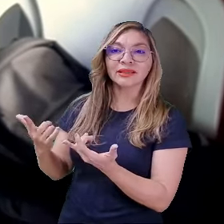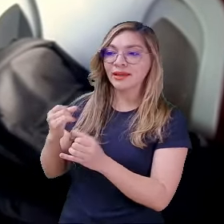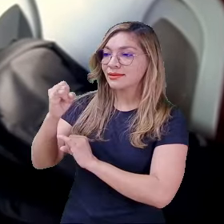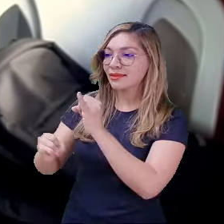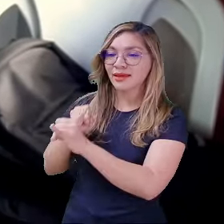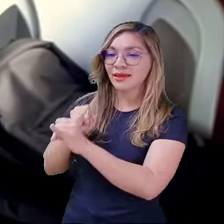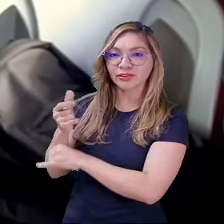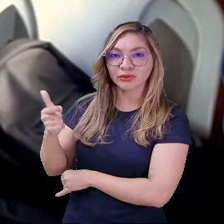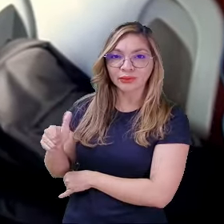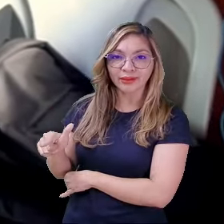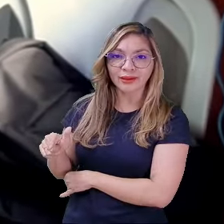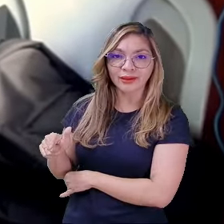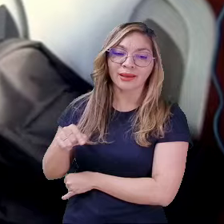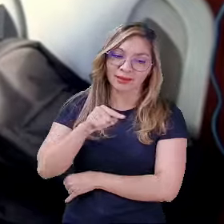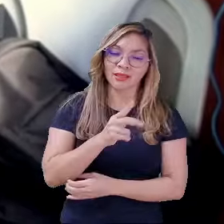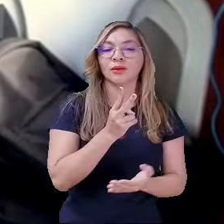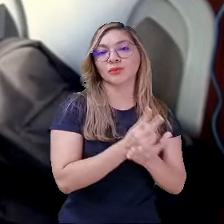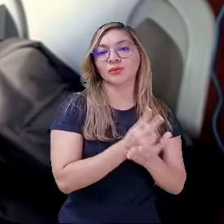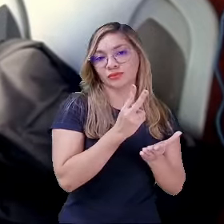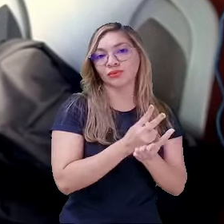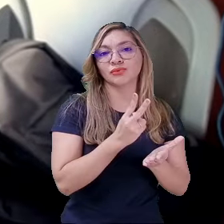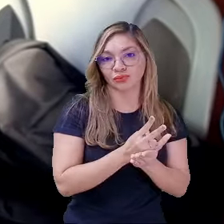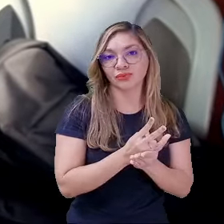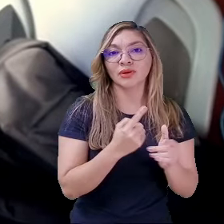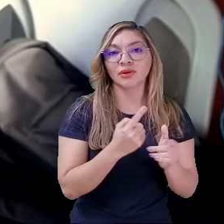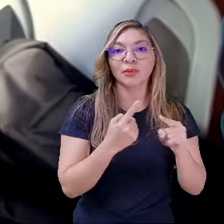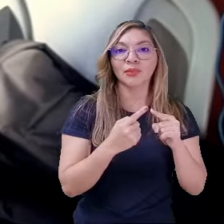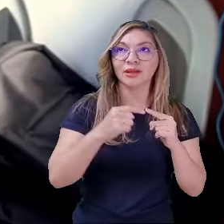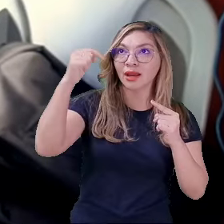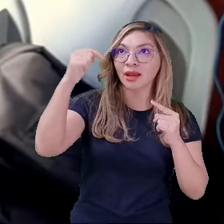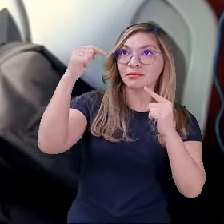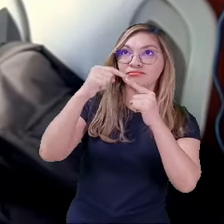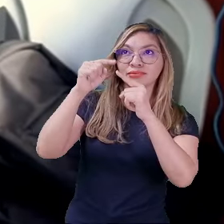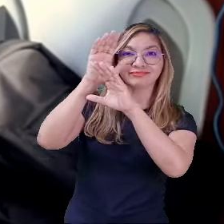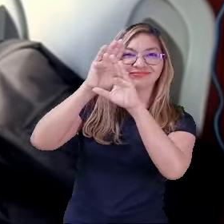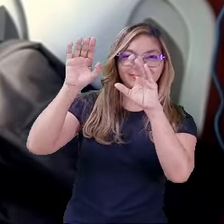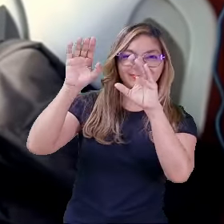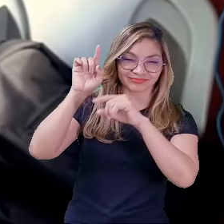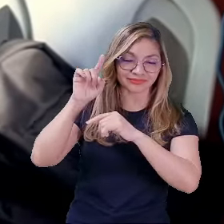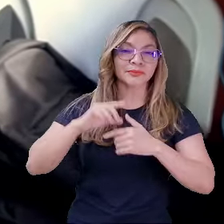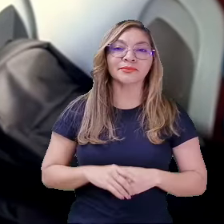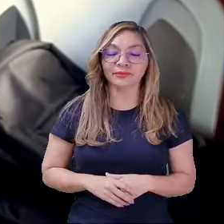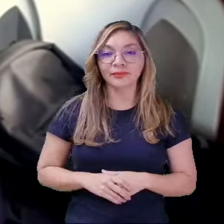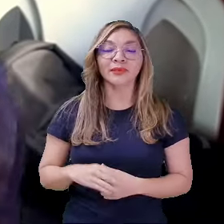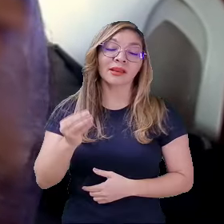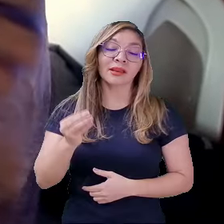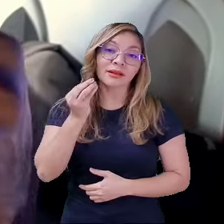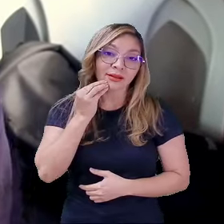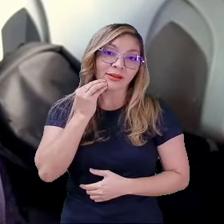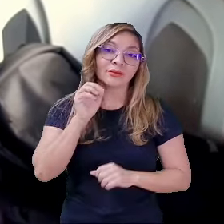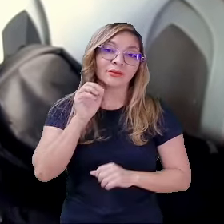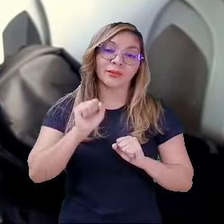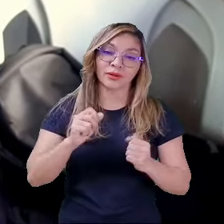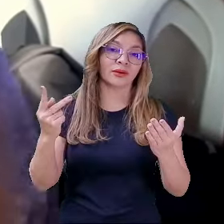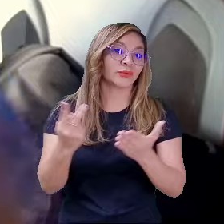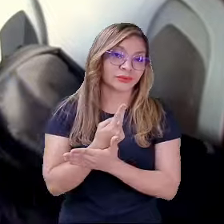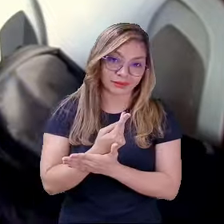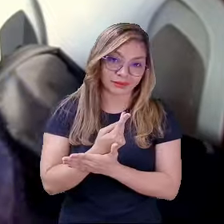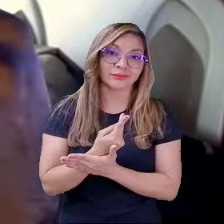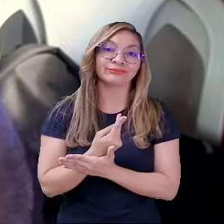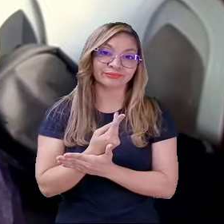ela permanece ainda coberta, né? Porque ela é uma conexão via satélite. Evidente que pode acontecer alguns intérpretes, né? De falta